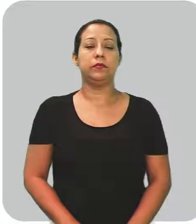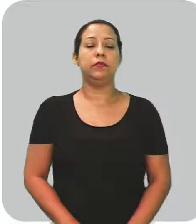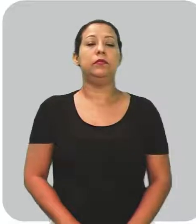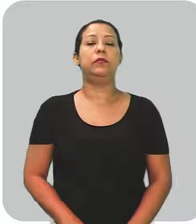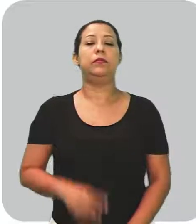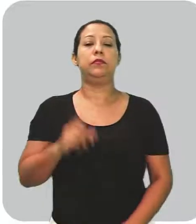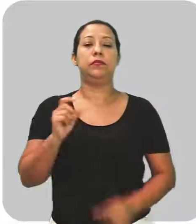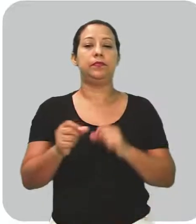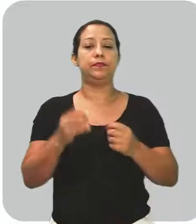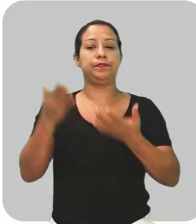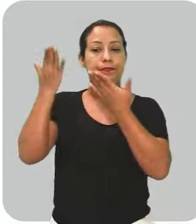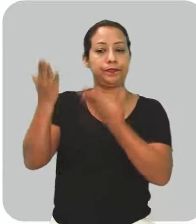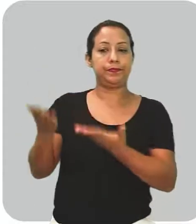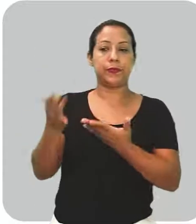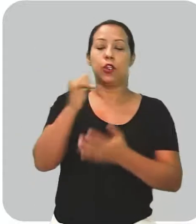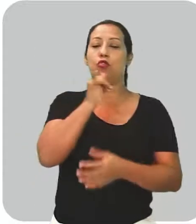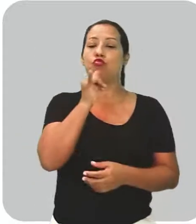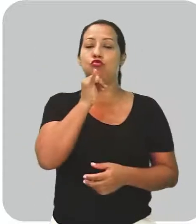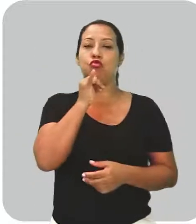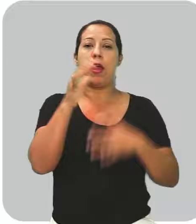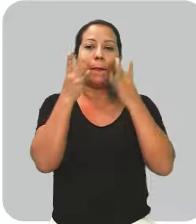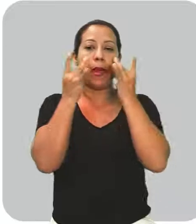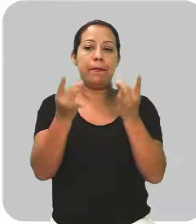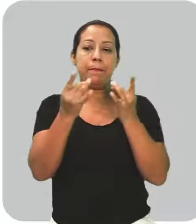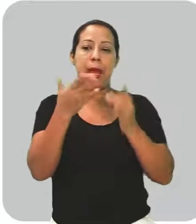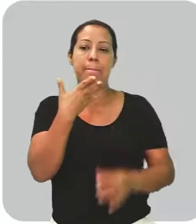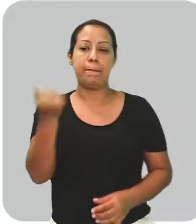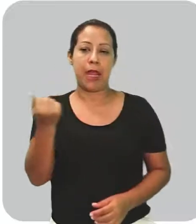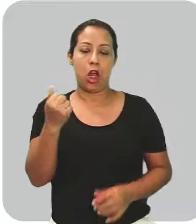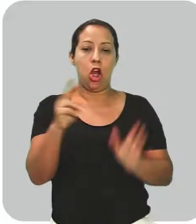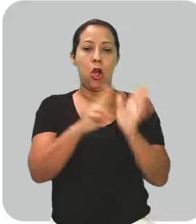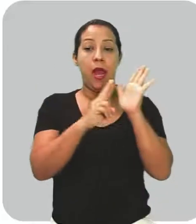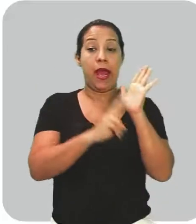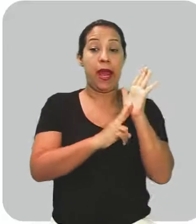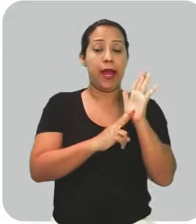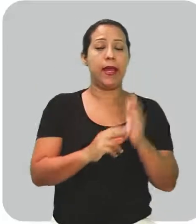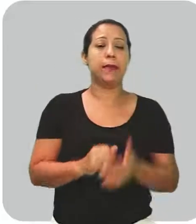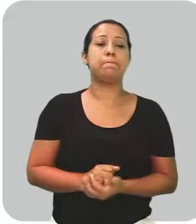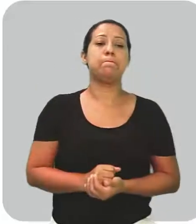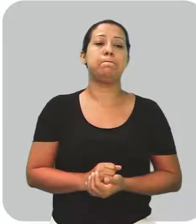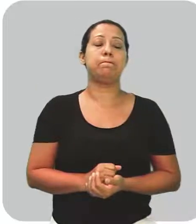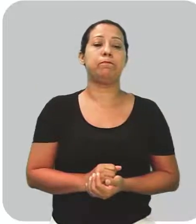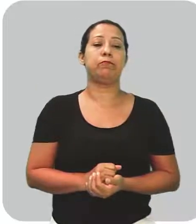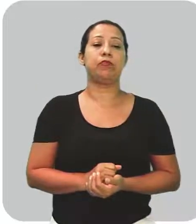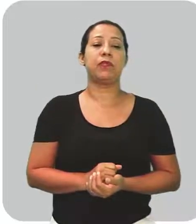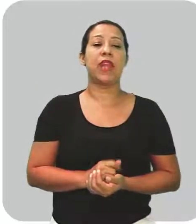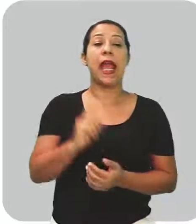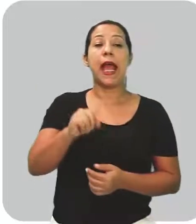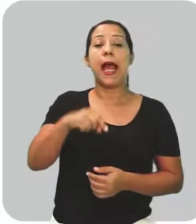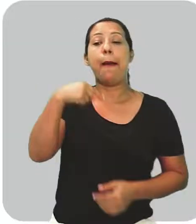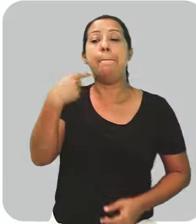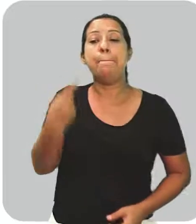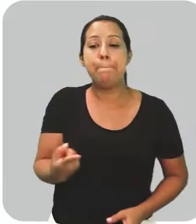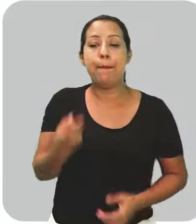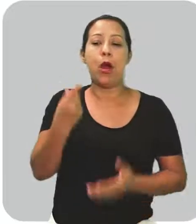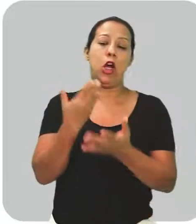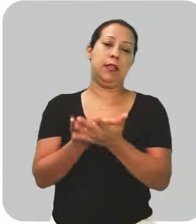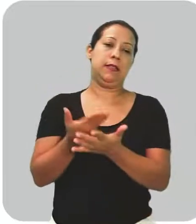aí para observar melhor essa regra, tá? Após as aulas,